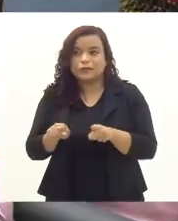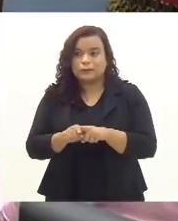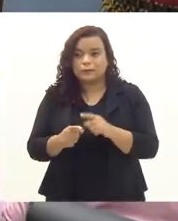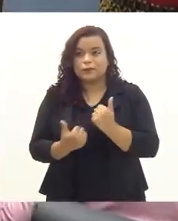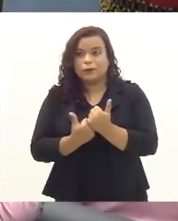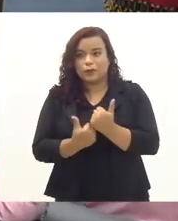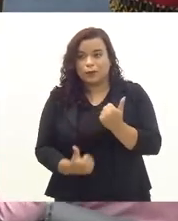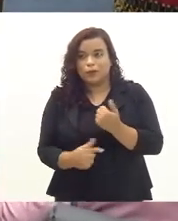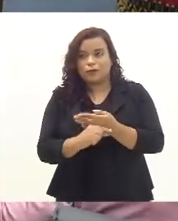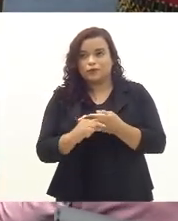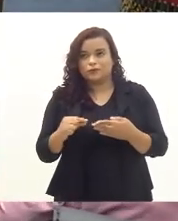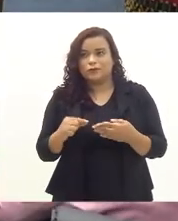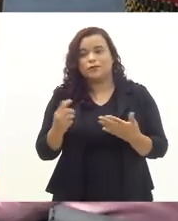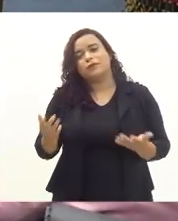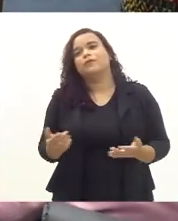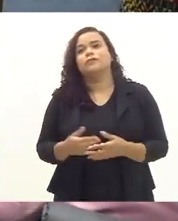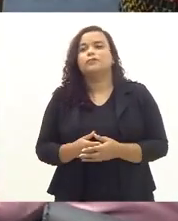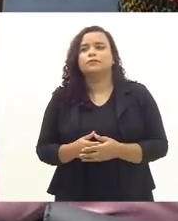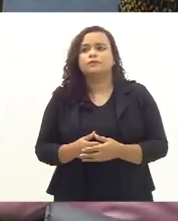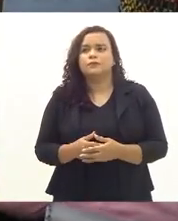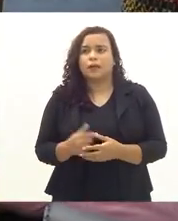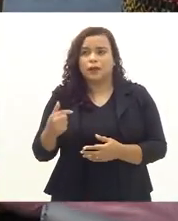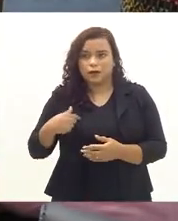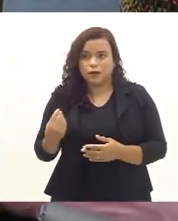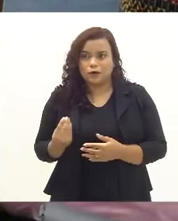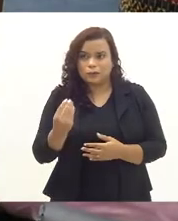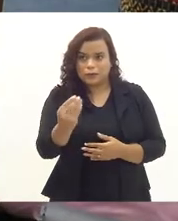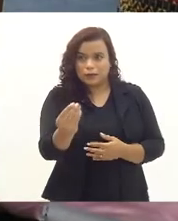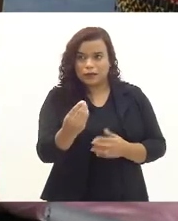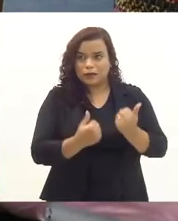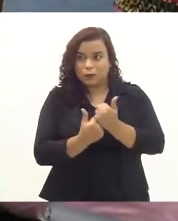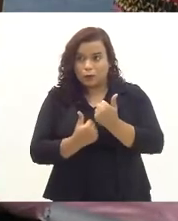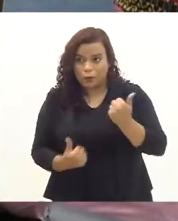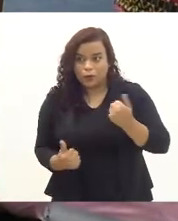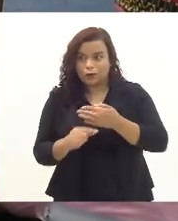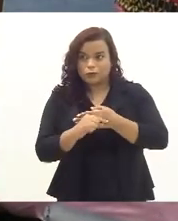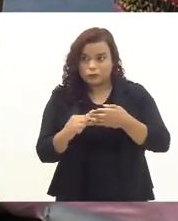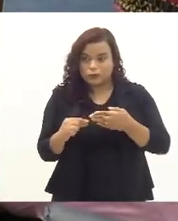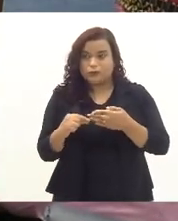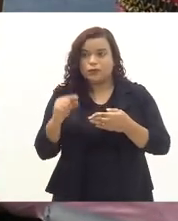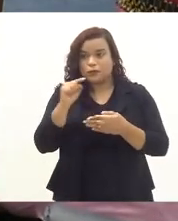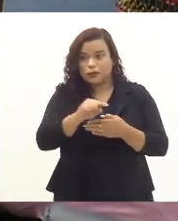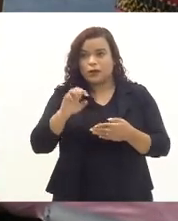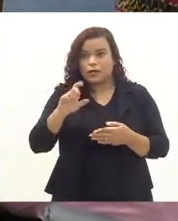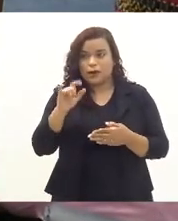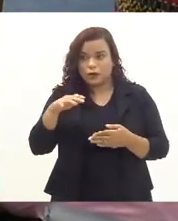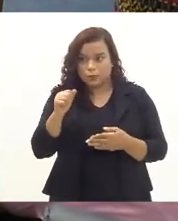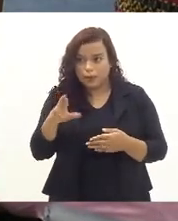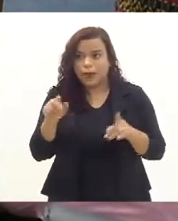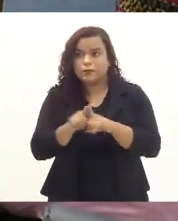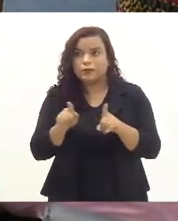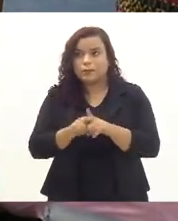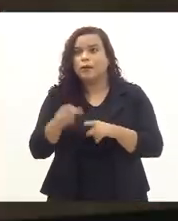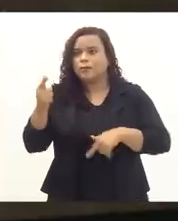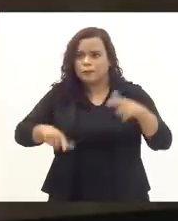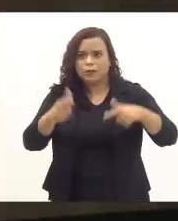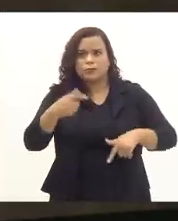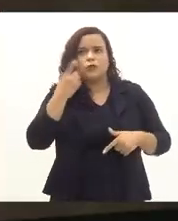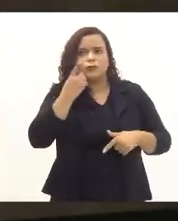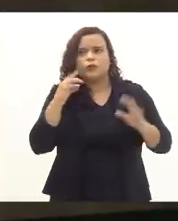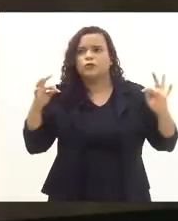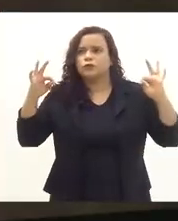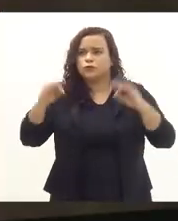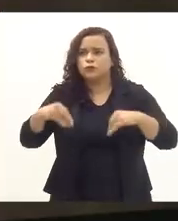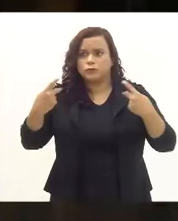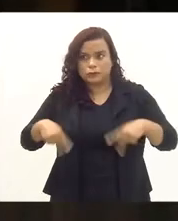presidente não só não só dou a coautoria para o senhor e para o deputado Aliomar como para todos os outros demais deputados